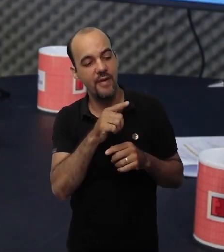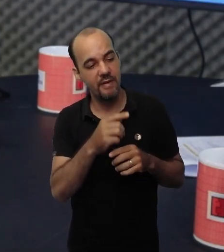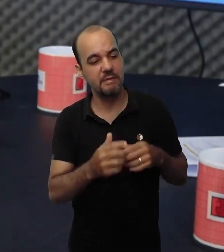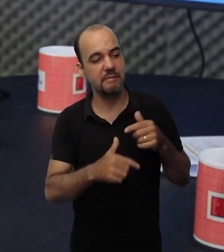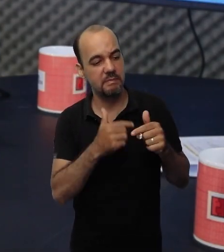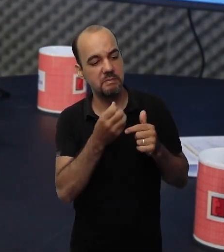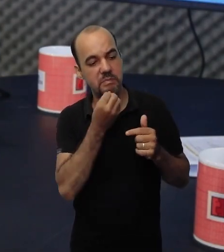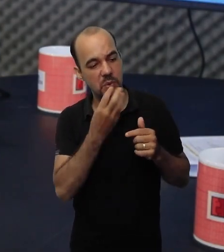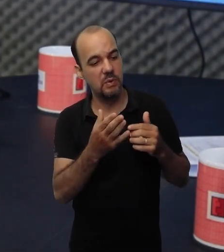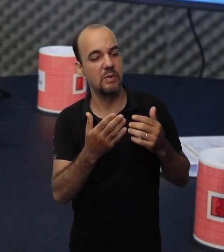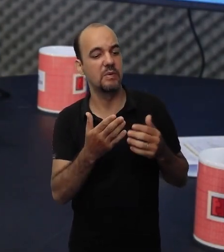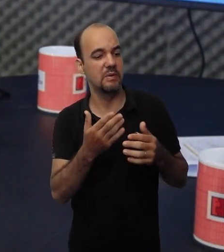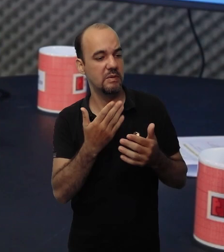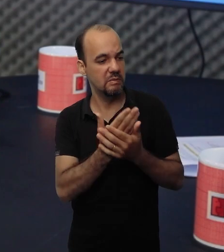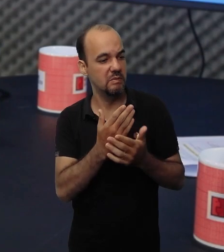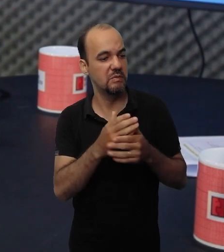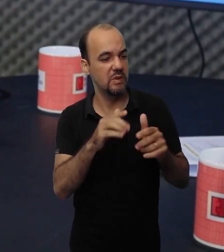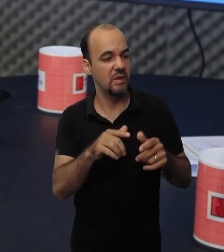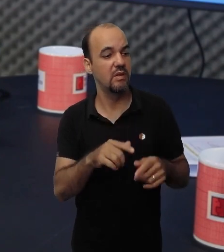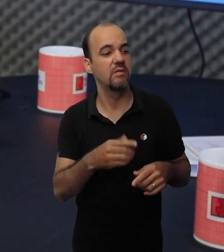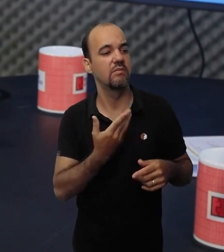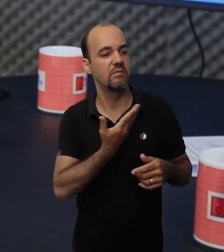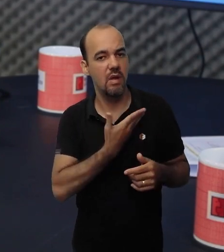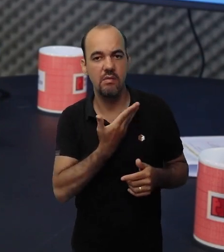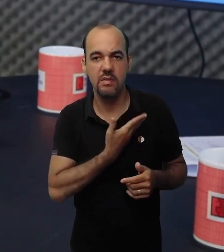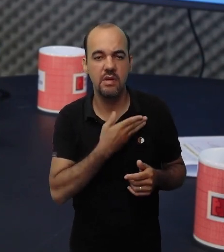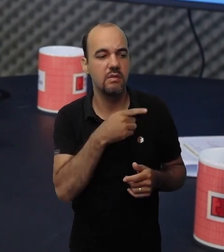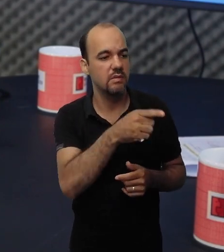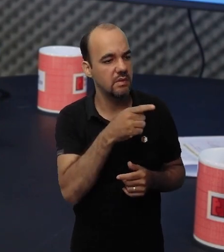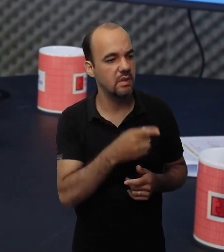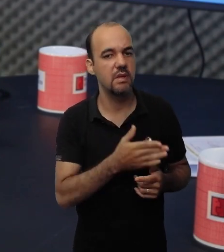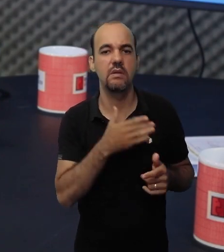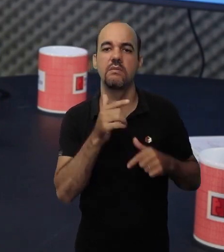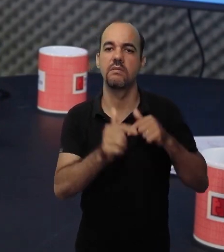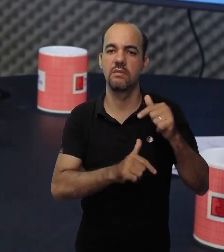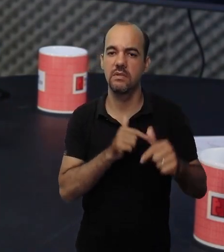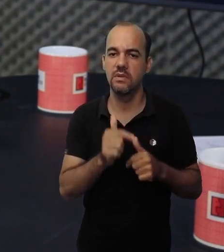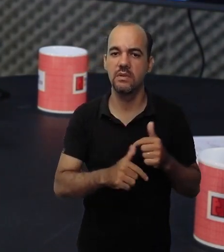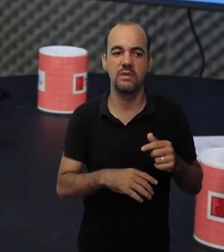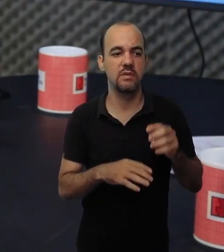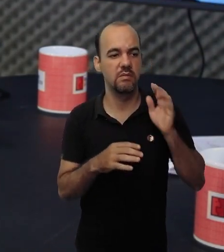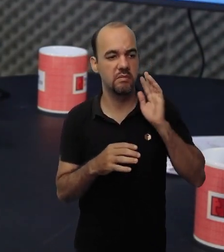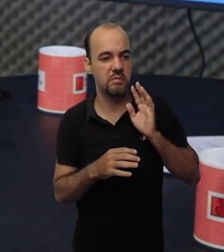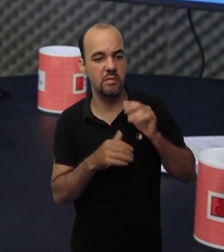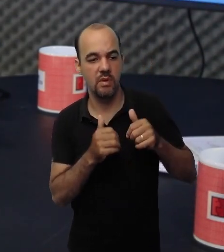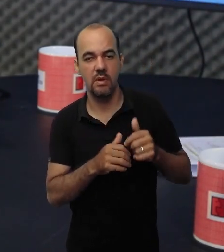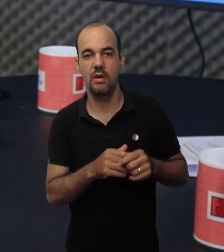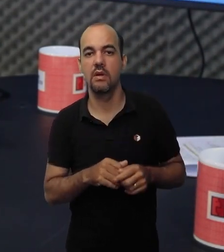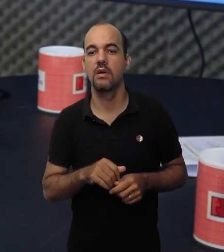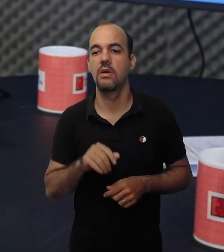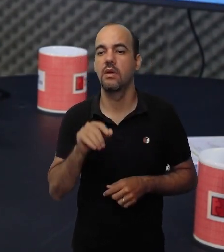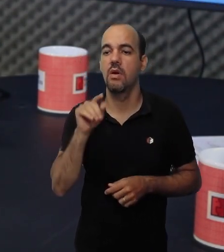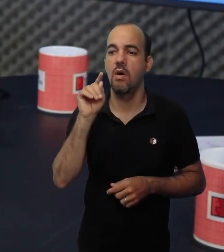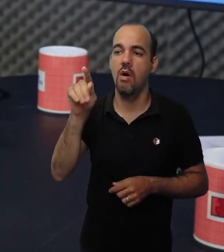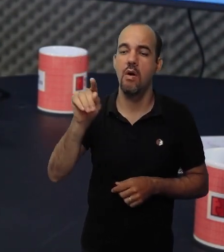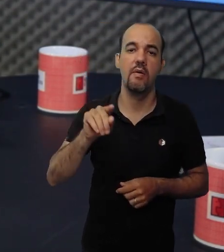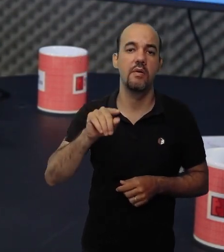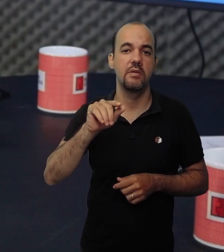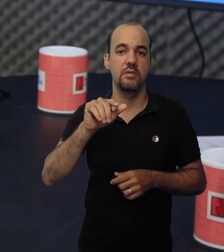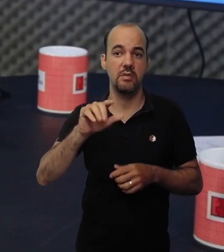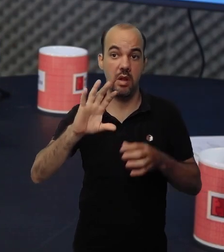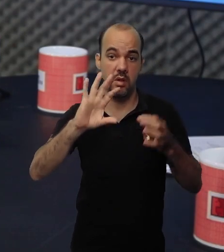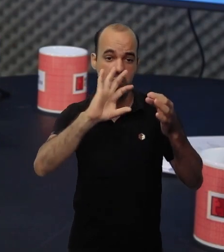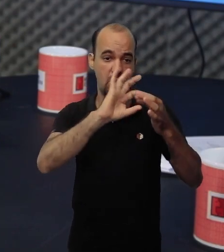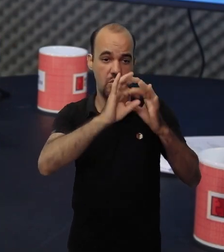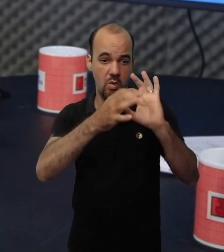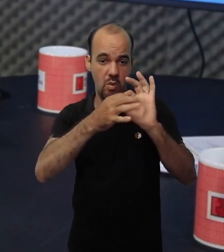é meu amigo. E o Anderson, ele diz, Rafa, tá acontecendo um processo lá de Olimpíadas, um professor